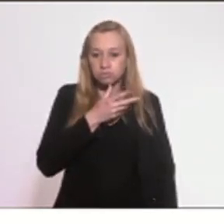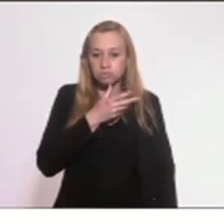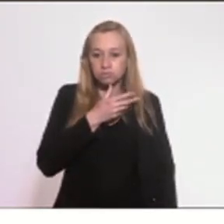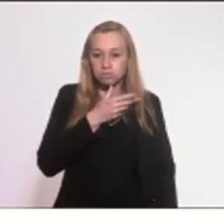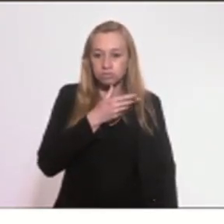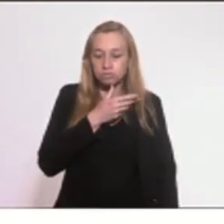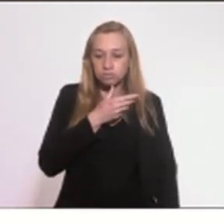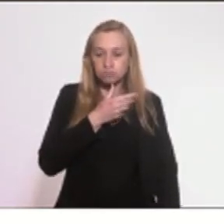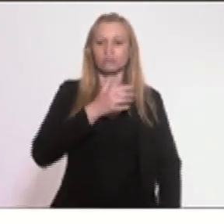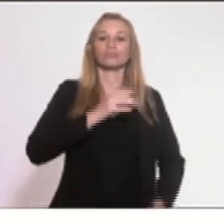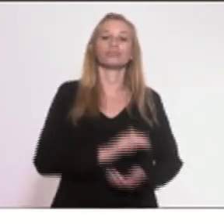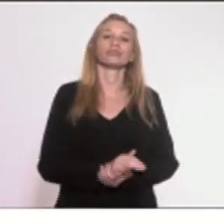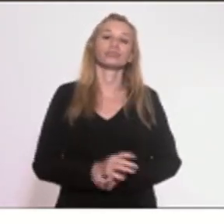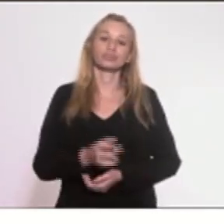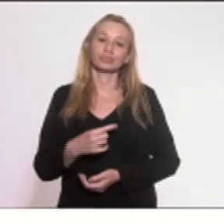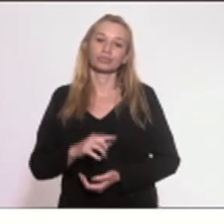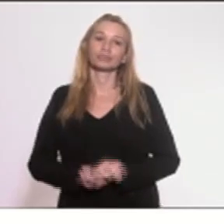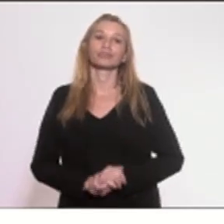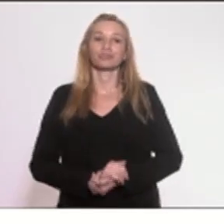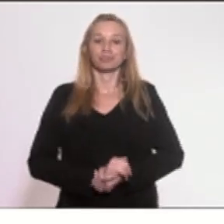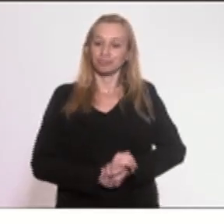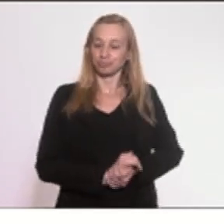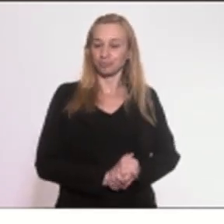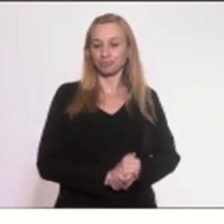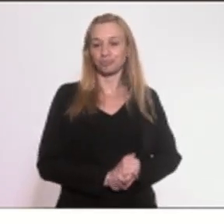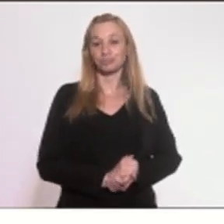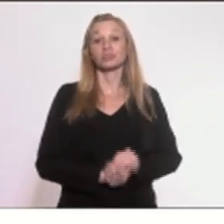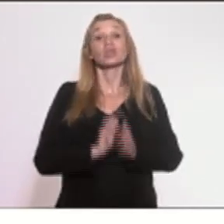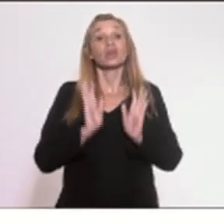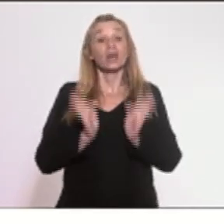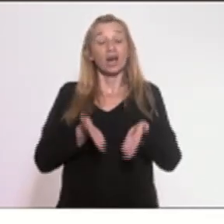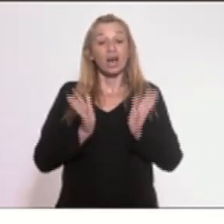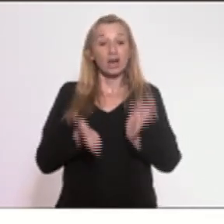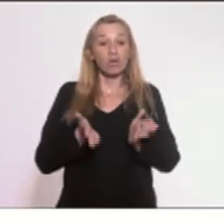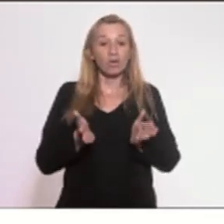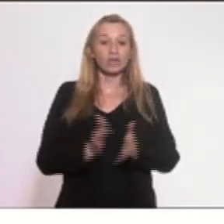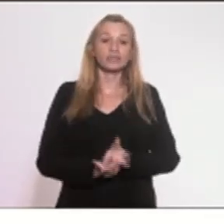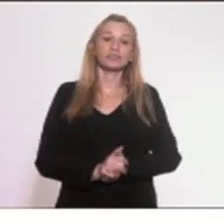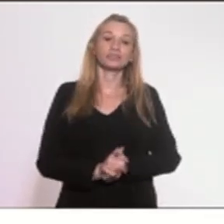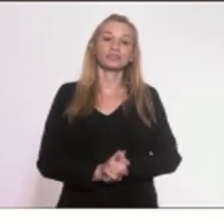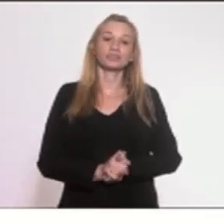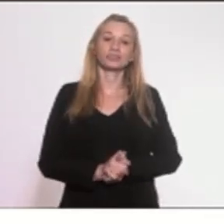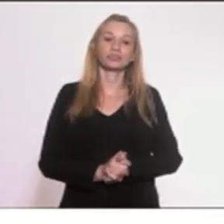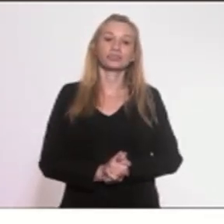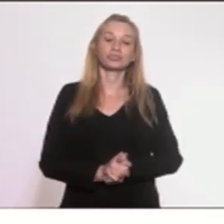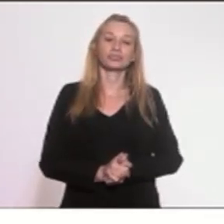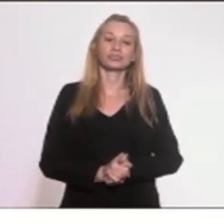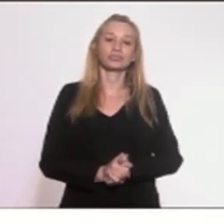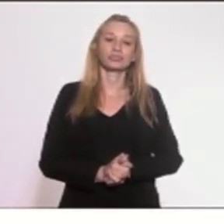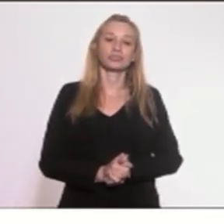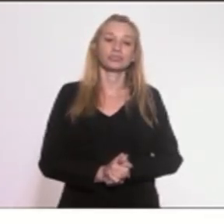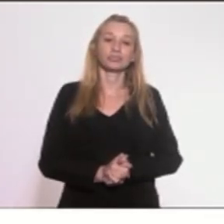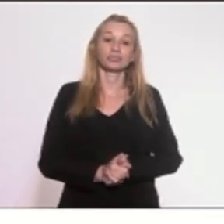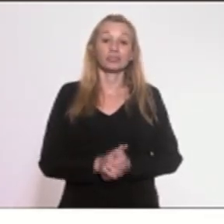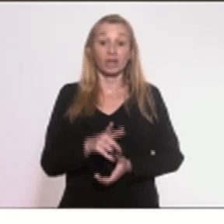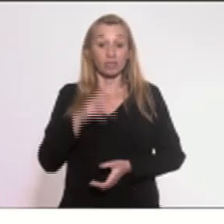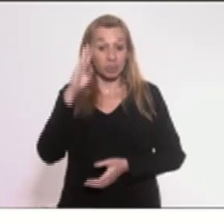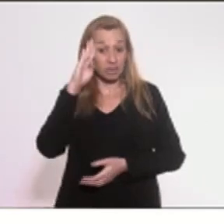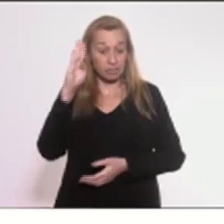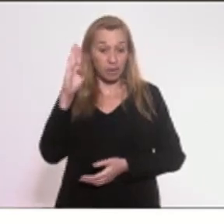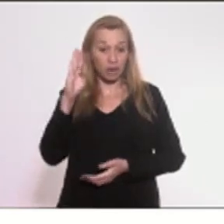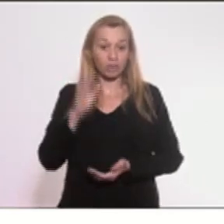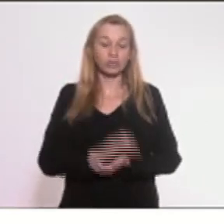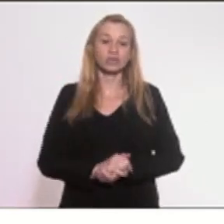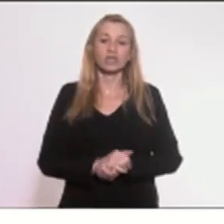E daí vai. E agora verificou-se, e é fundamental, que